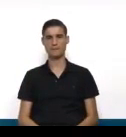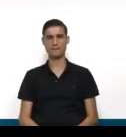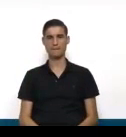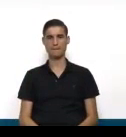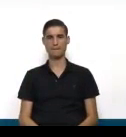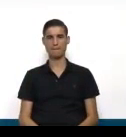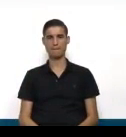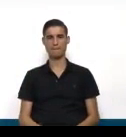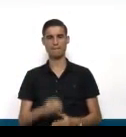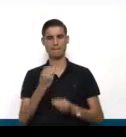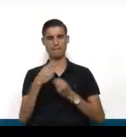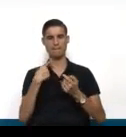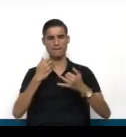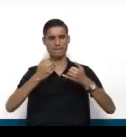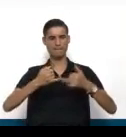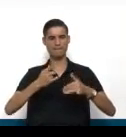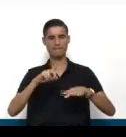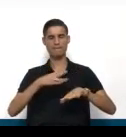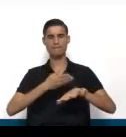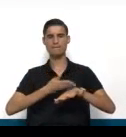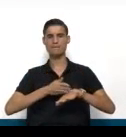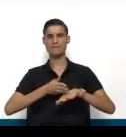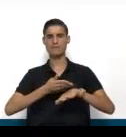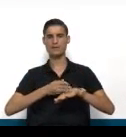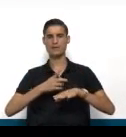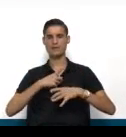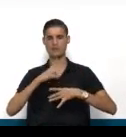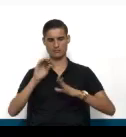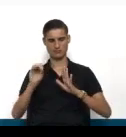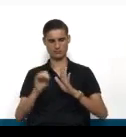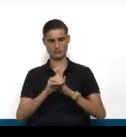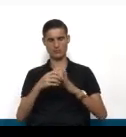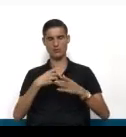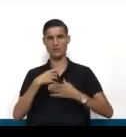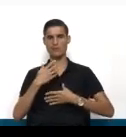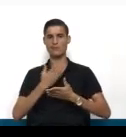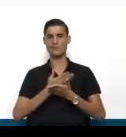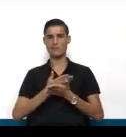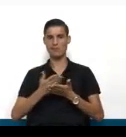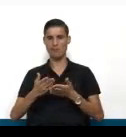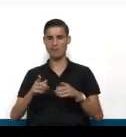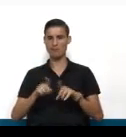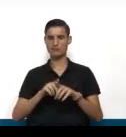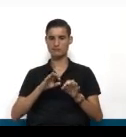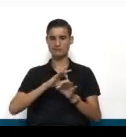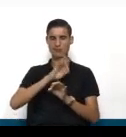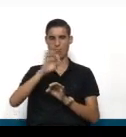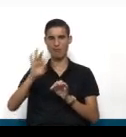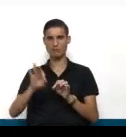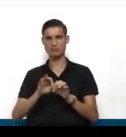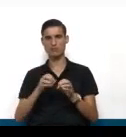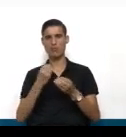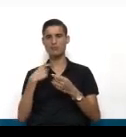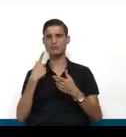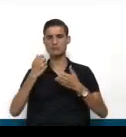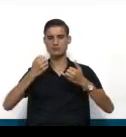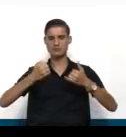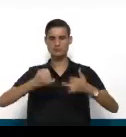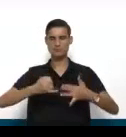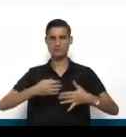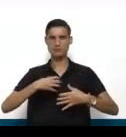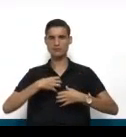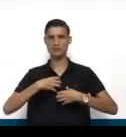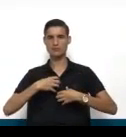como a gente pode explicar em termos práticos, incluindo as condições iniciais e de contorno? Como que nós podemos explicar